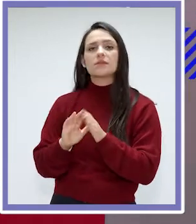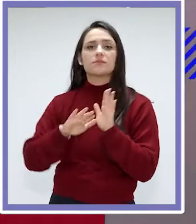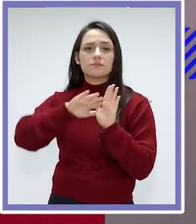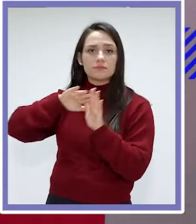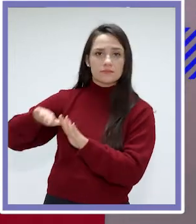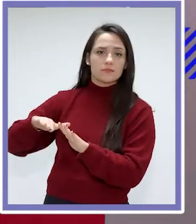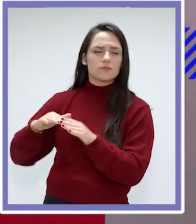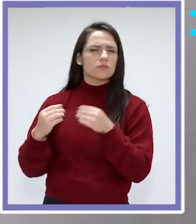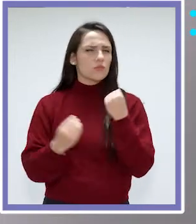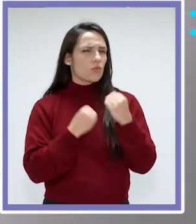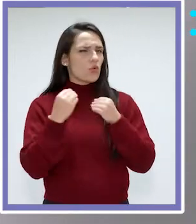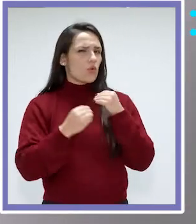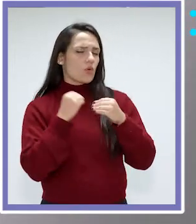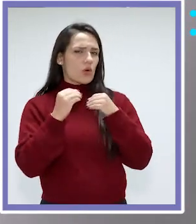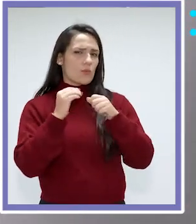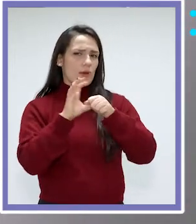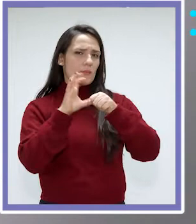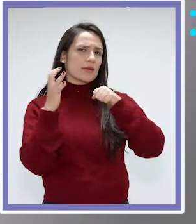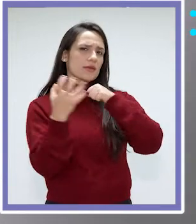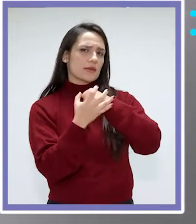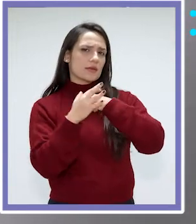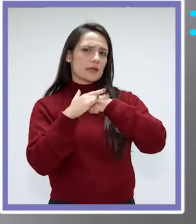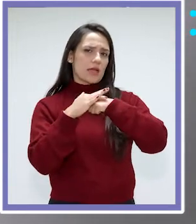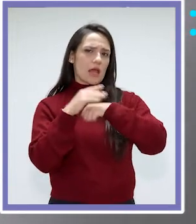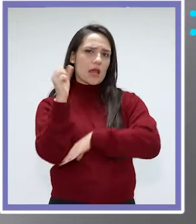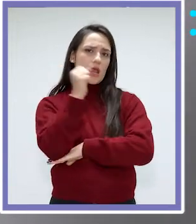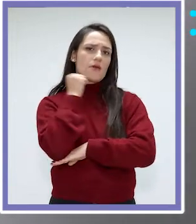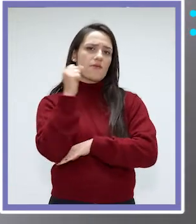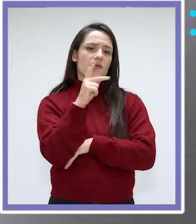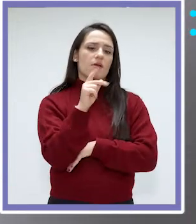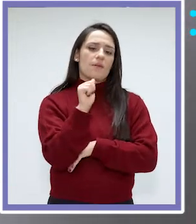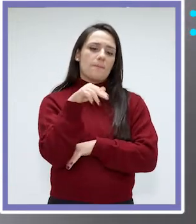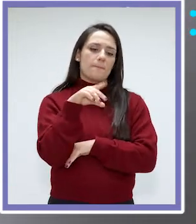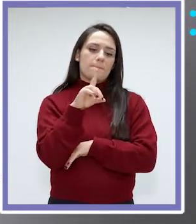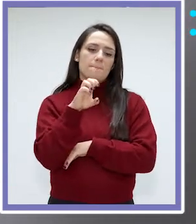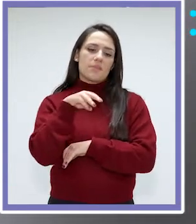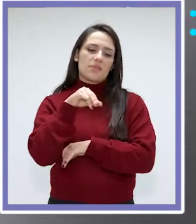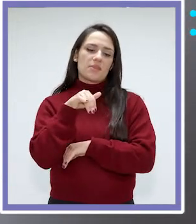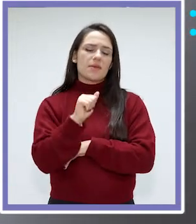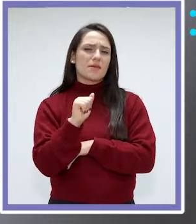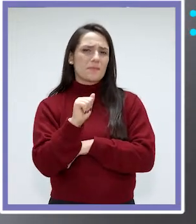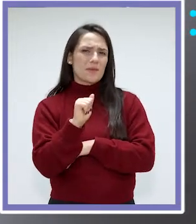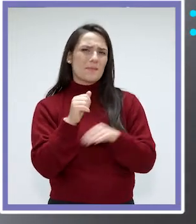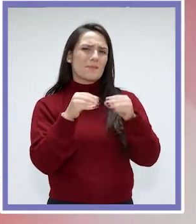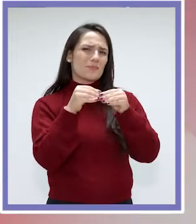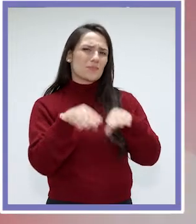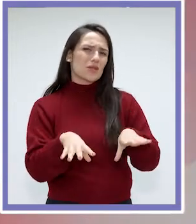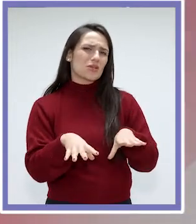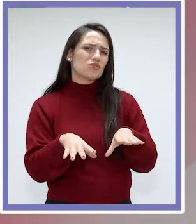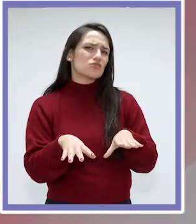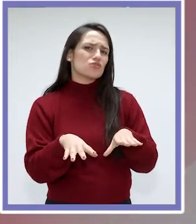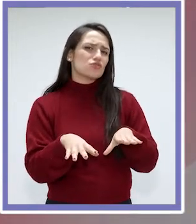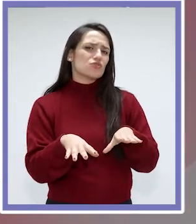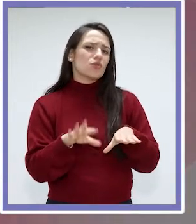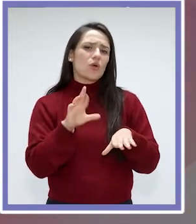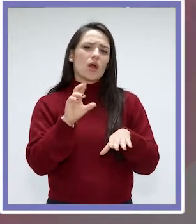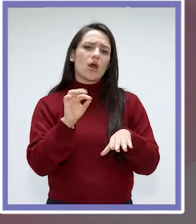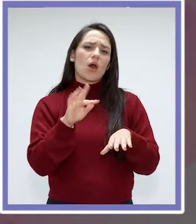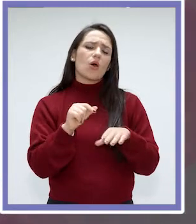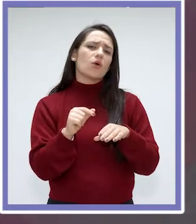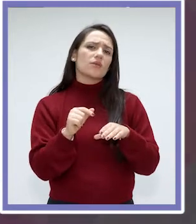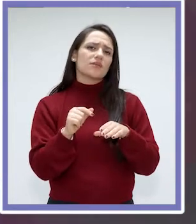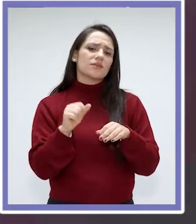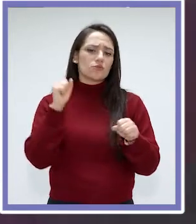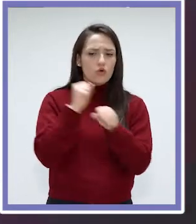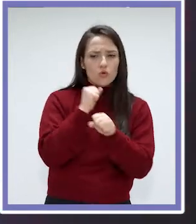Unirila, como que a pandemia afetou a implantação da rota, tanto na parte mais física mesmo, implantação